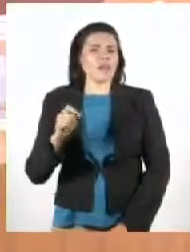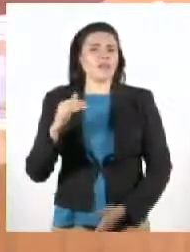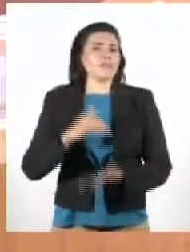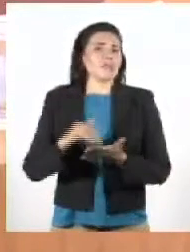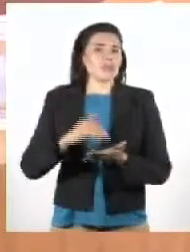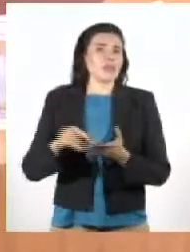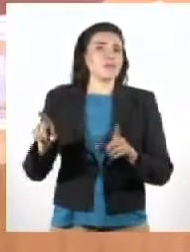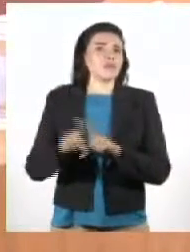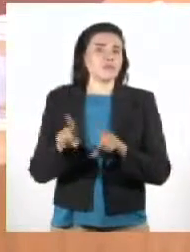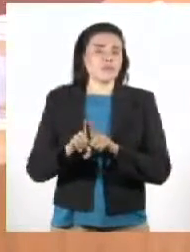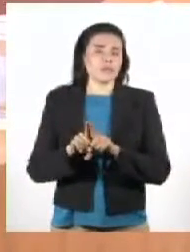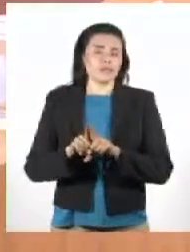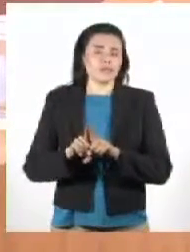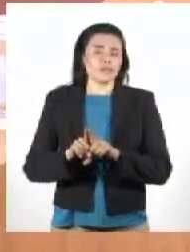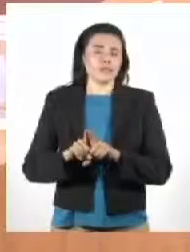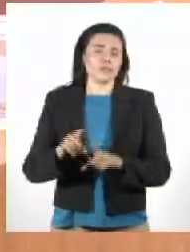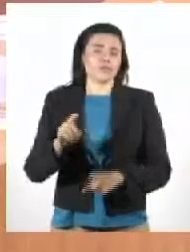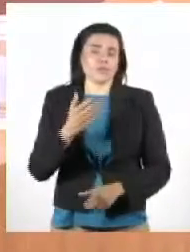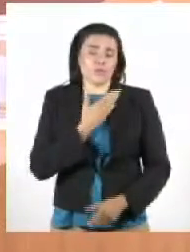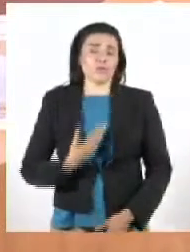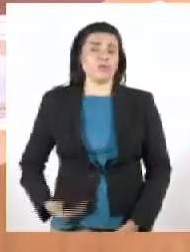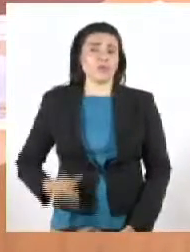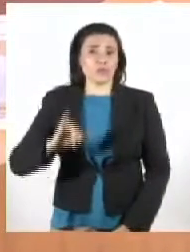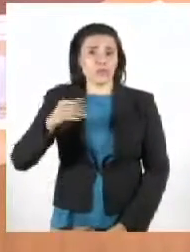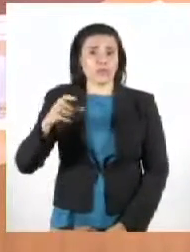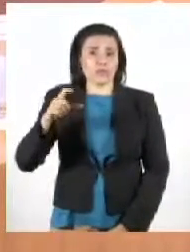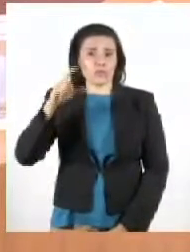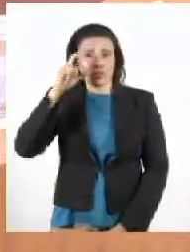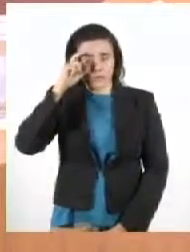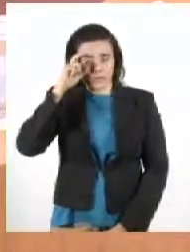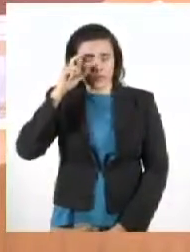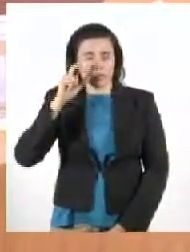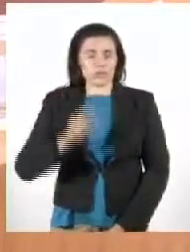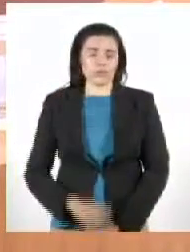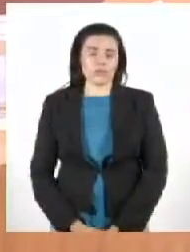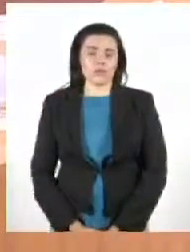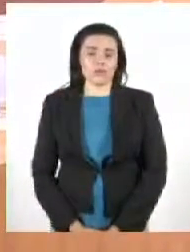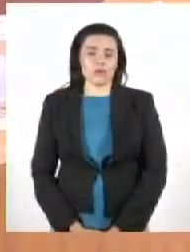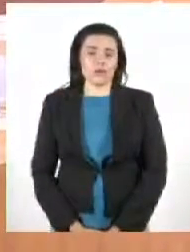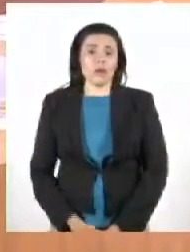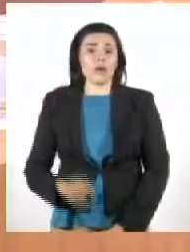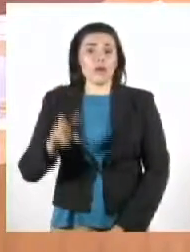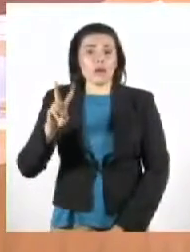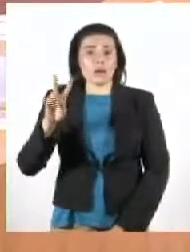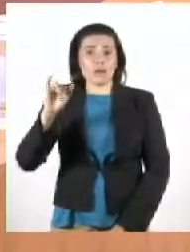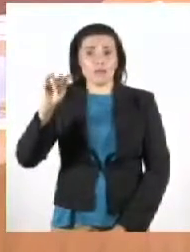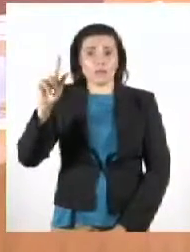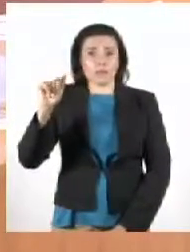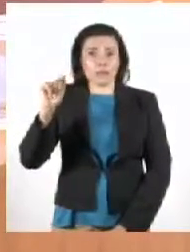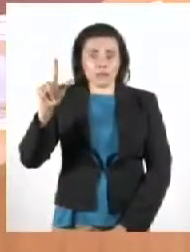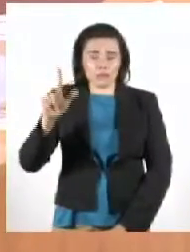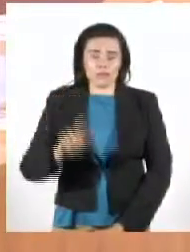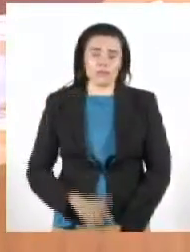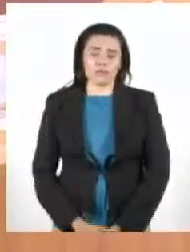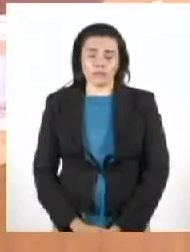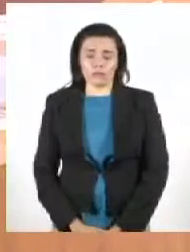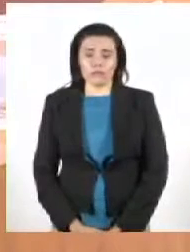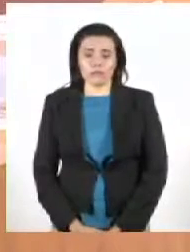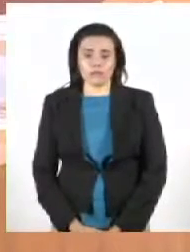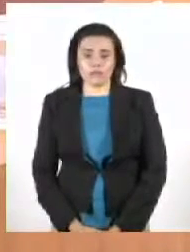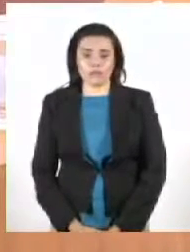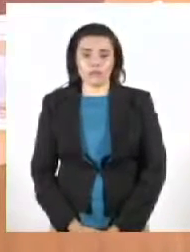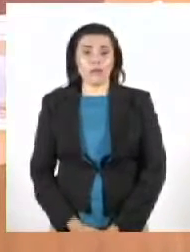Quem foi secretário nos primeiros governos Rosiana foi o competente ex-secretário e hoje